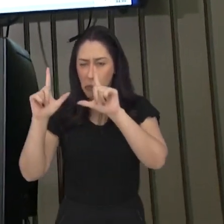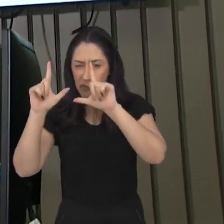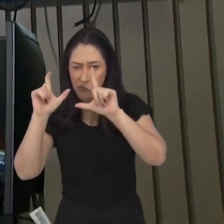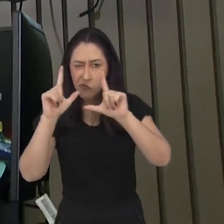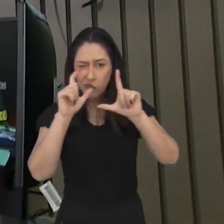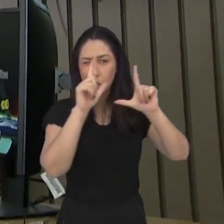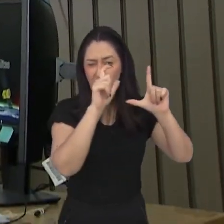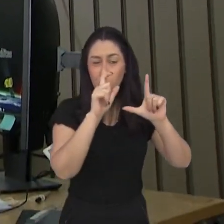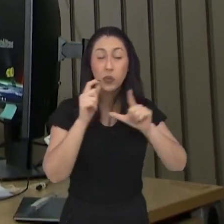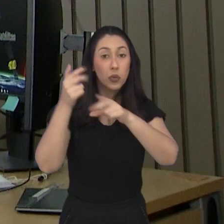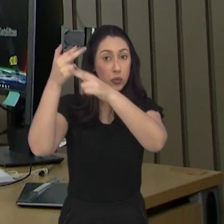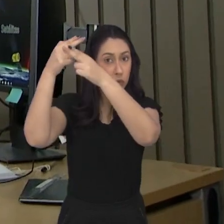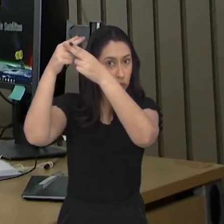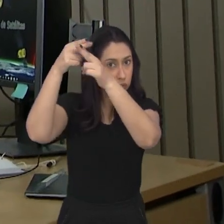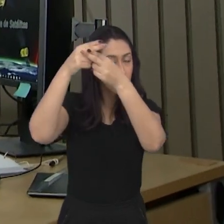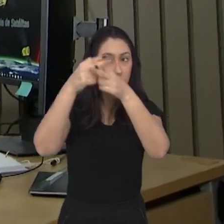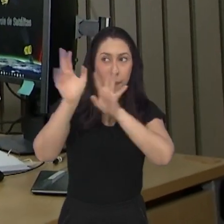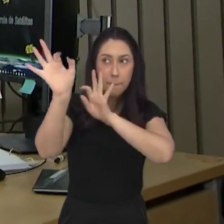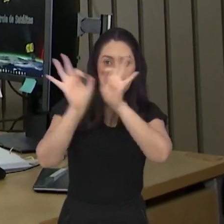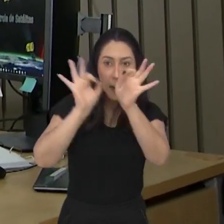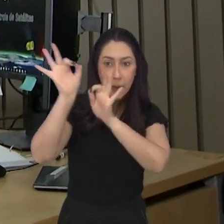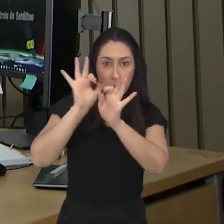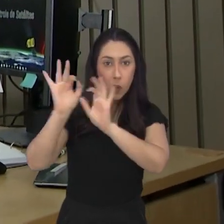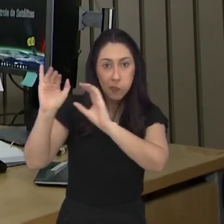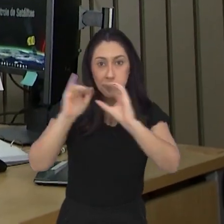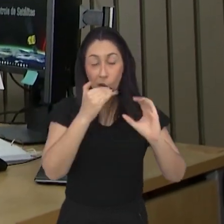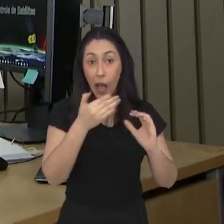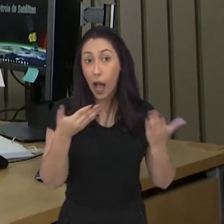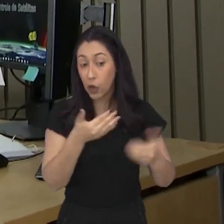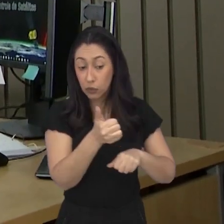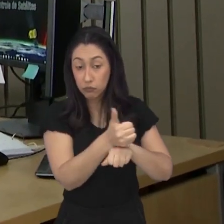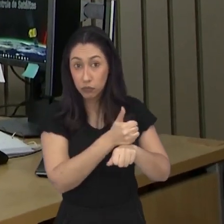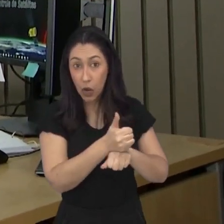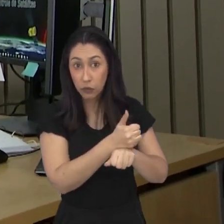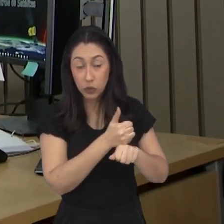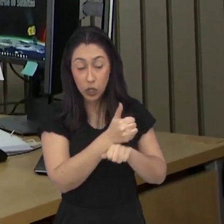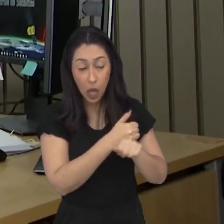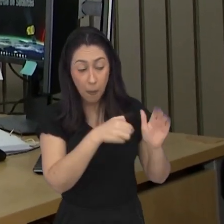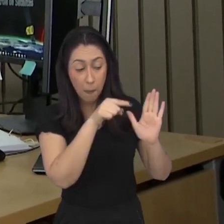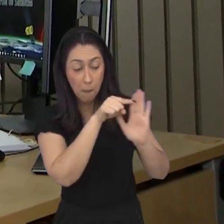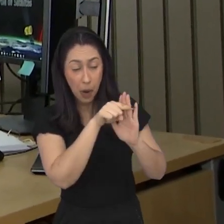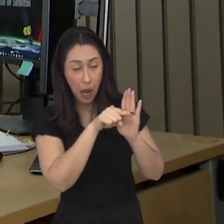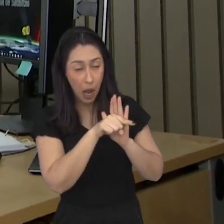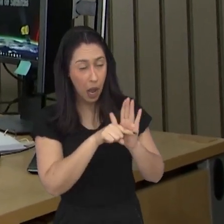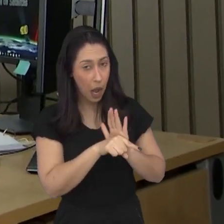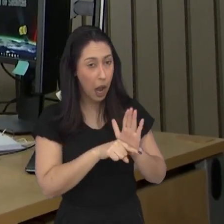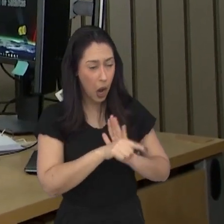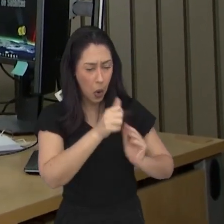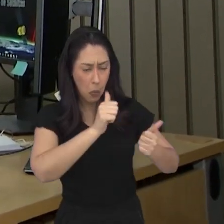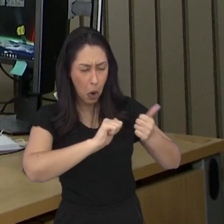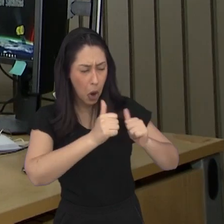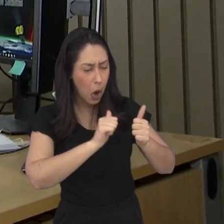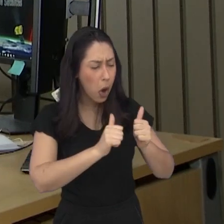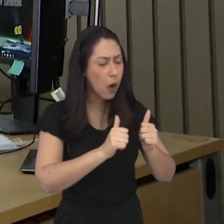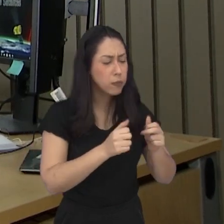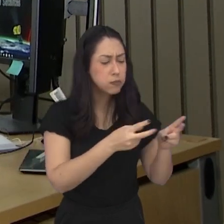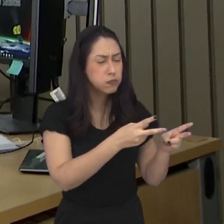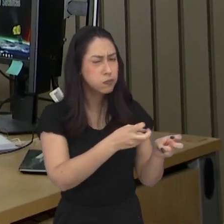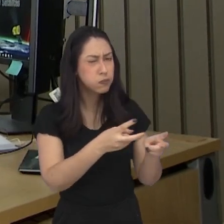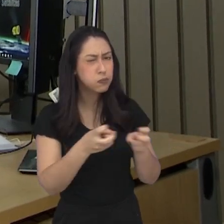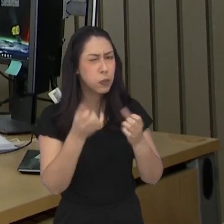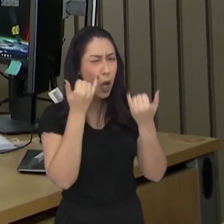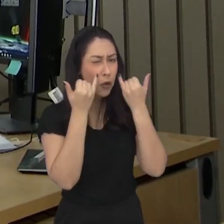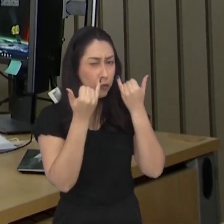gerou exatamente desse ponto. São imagens brutas que agora serão analisadas pelos pesquisadores